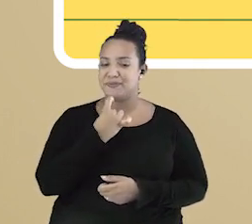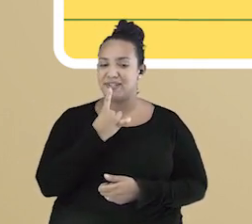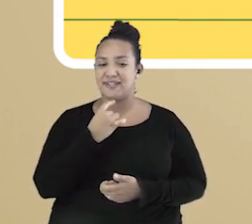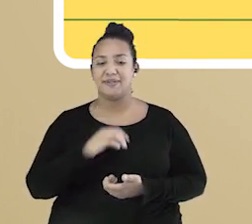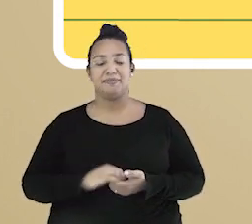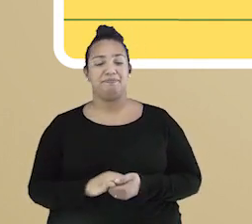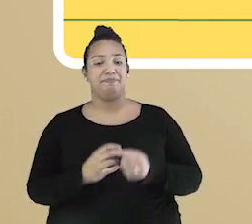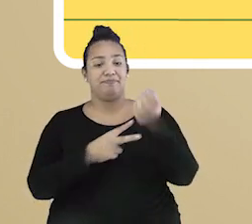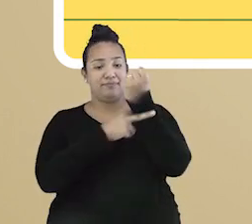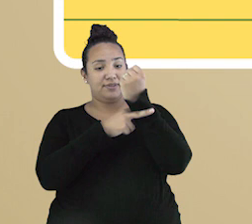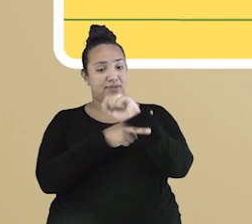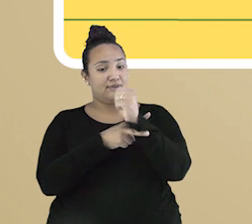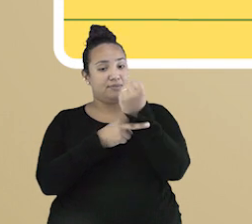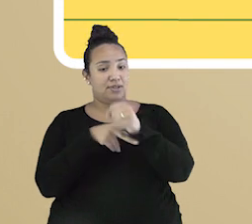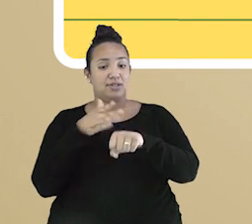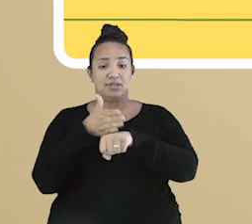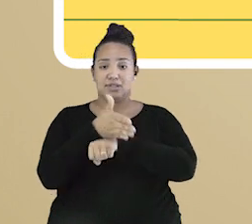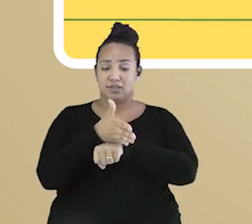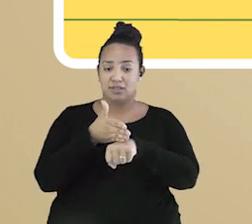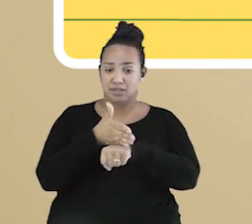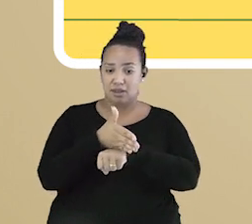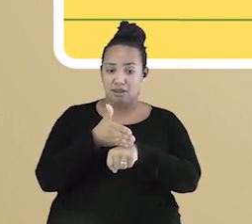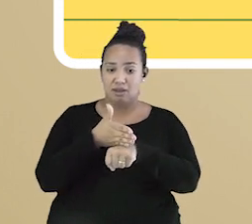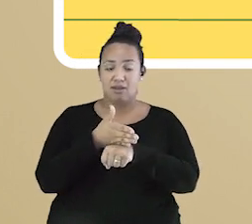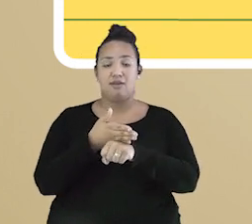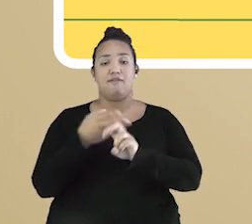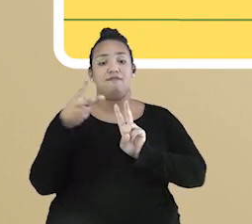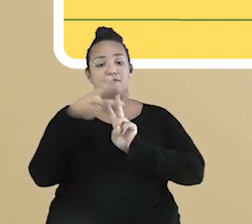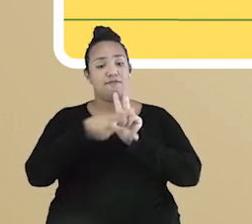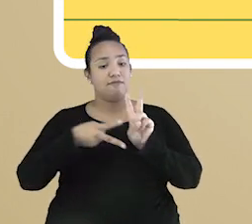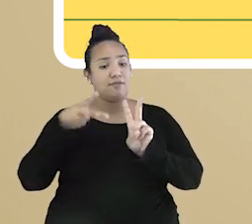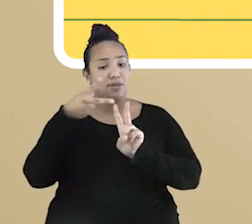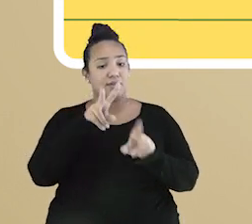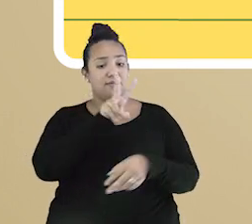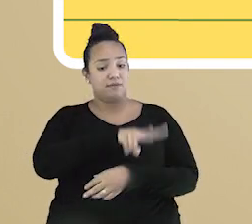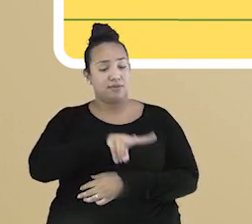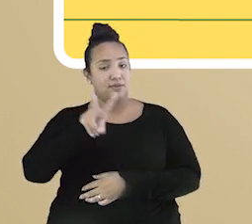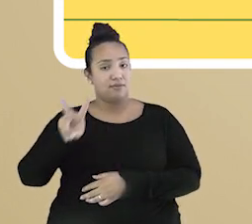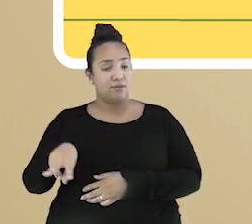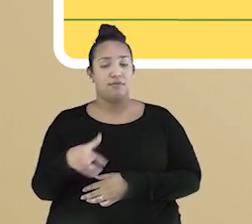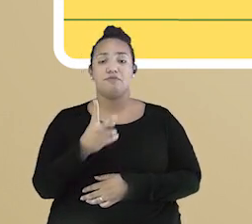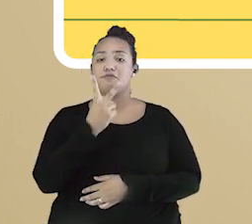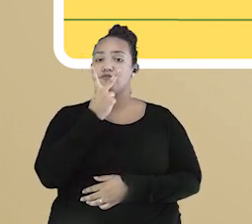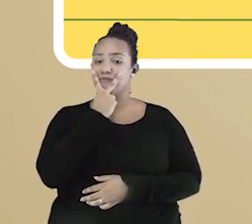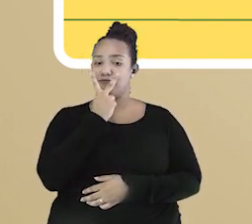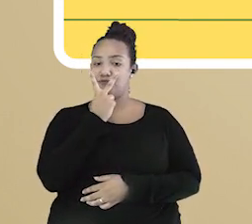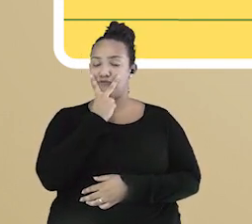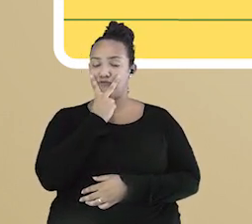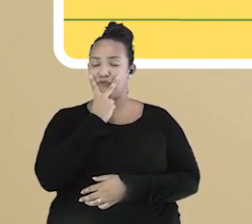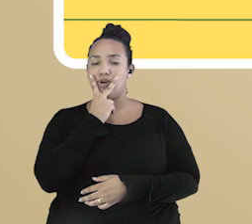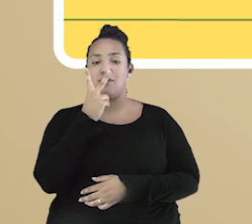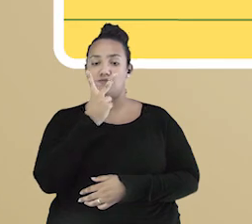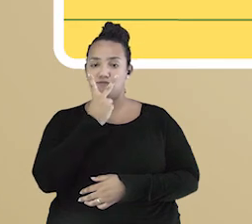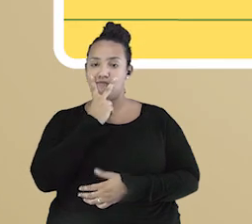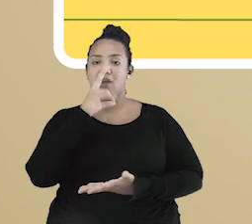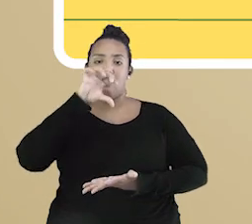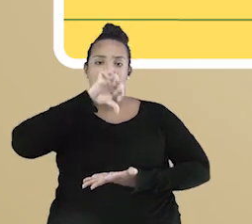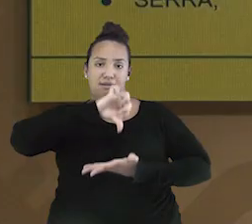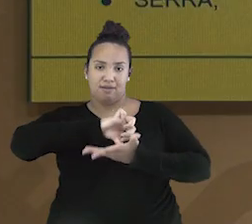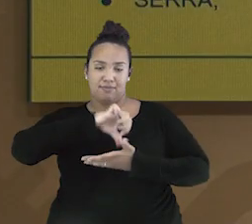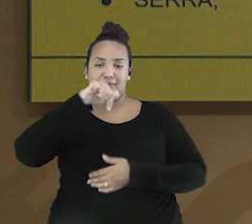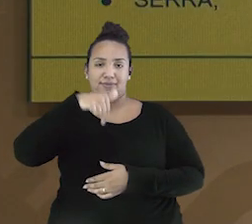Fundão, Guarapari, Serra, Viana, Vila Velha e Vitória, que é a capital do nosso